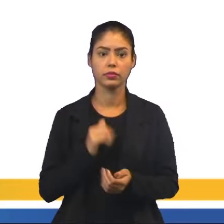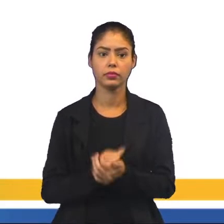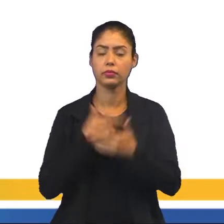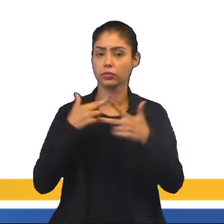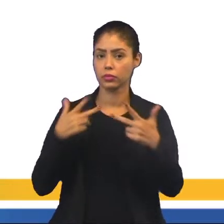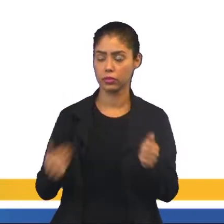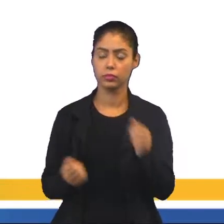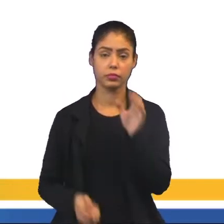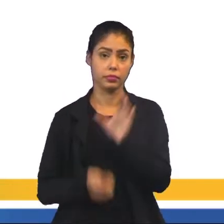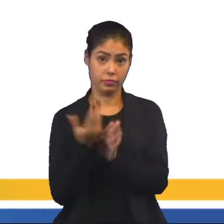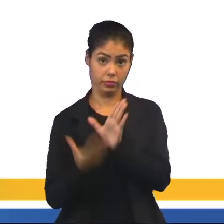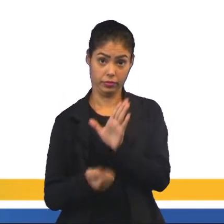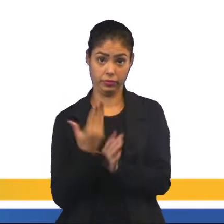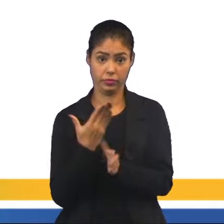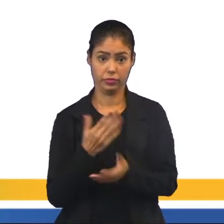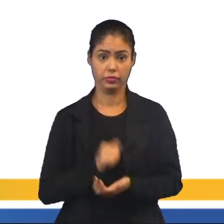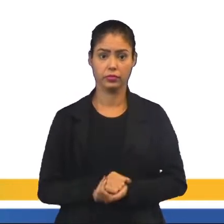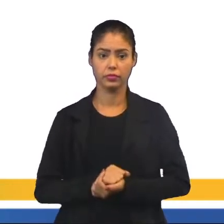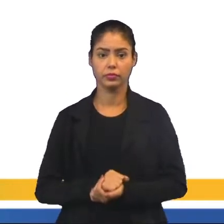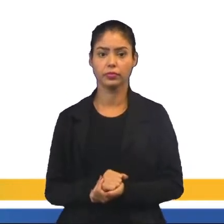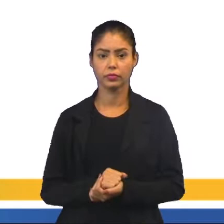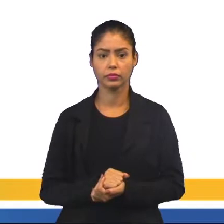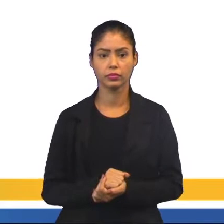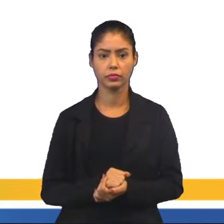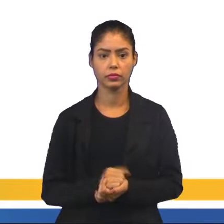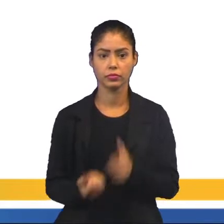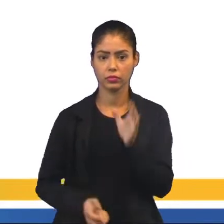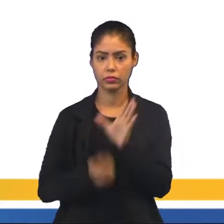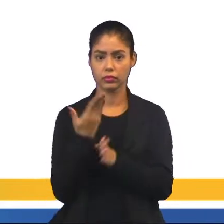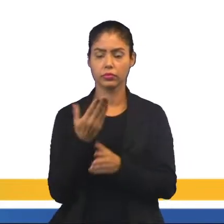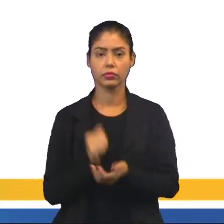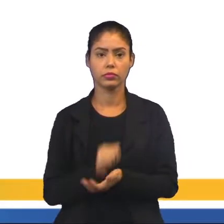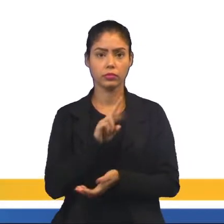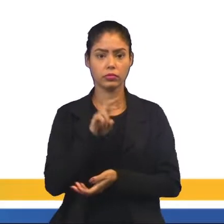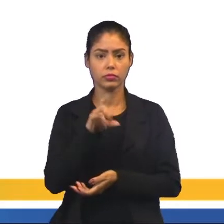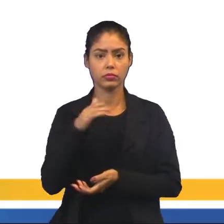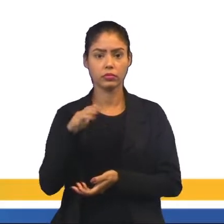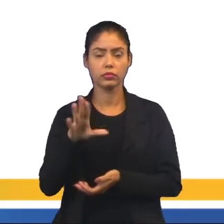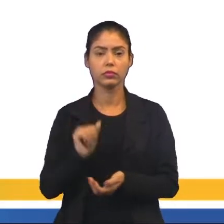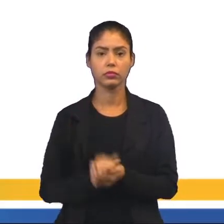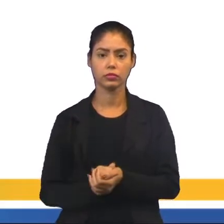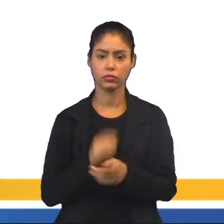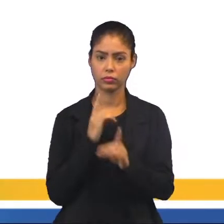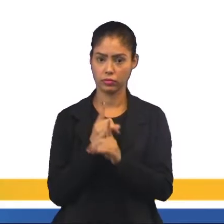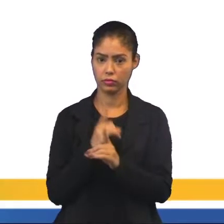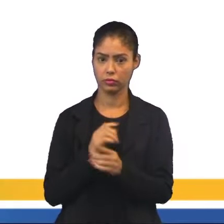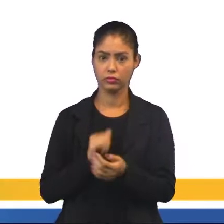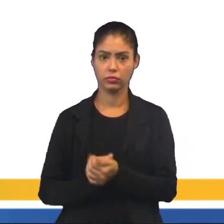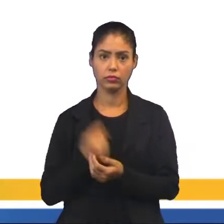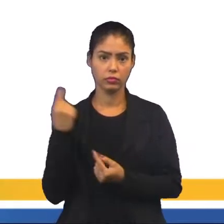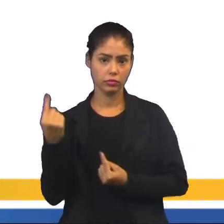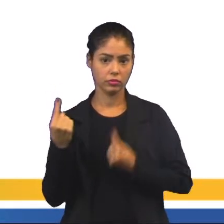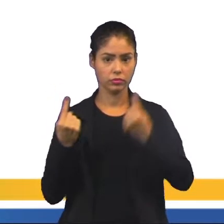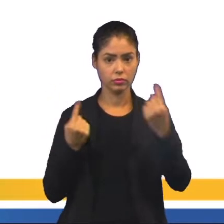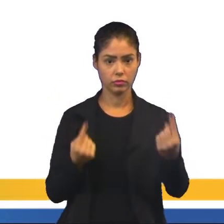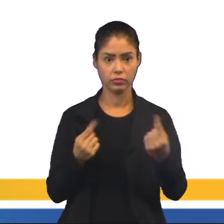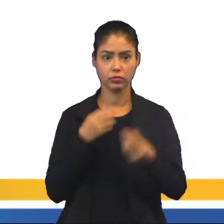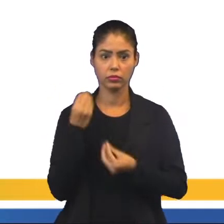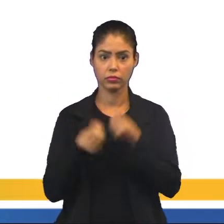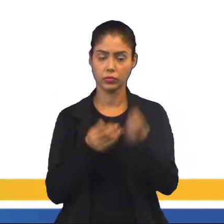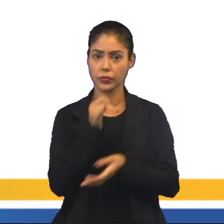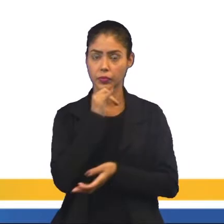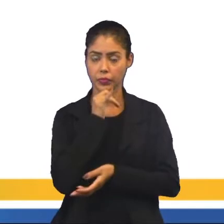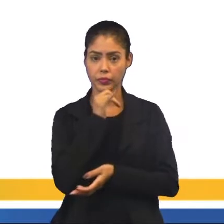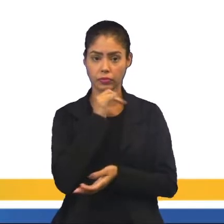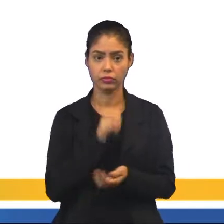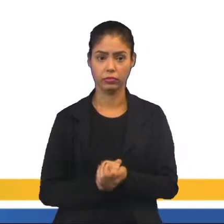dos indivíduos nos objetos produzidos, criando assim a relação de identidade entre o indivíduo,